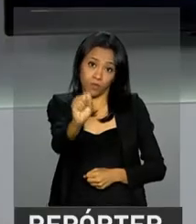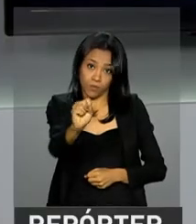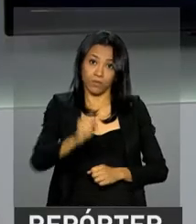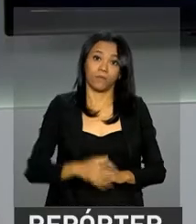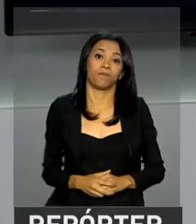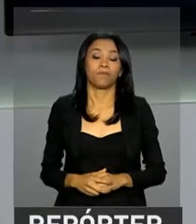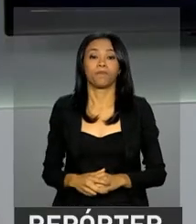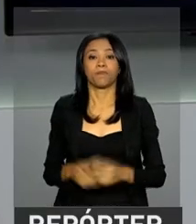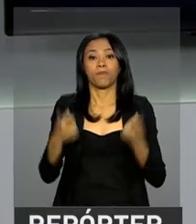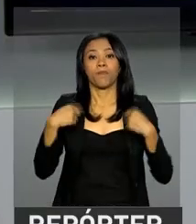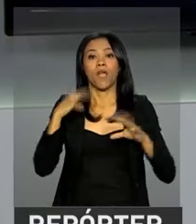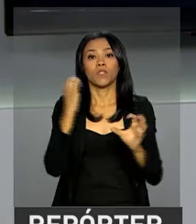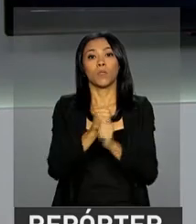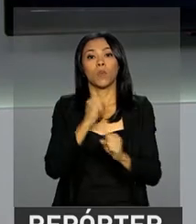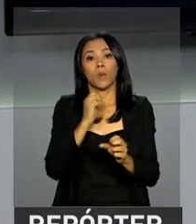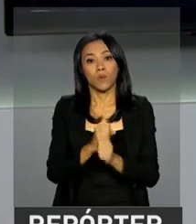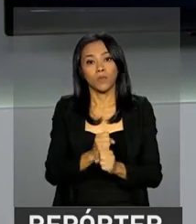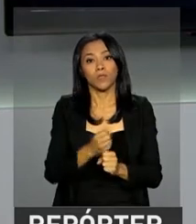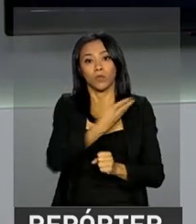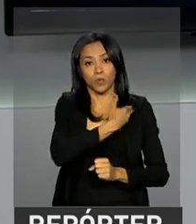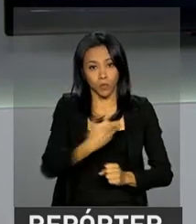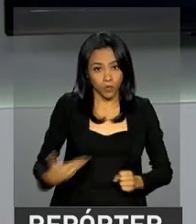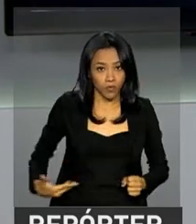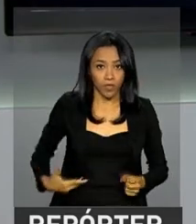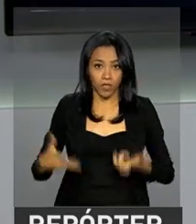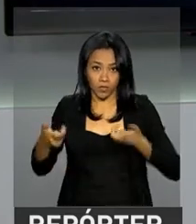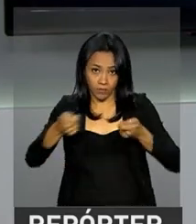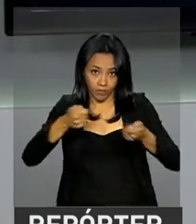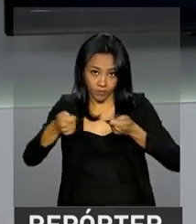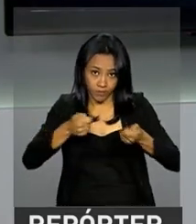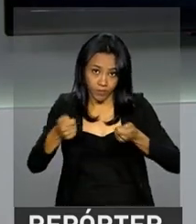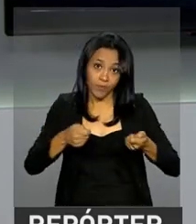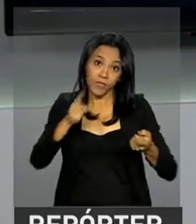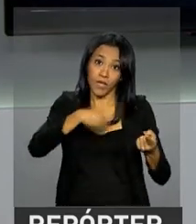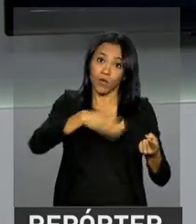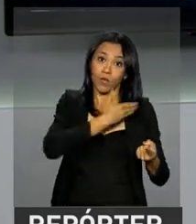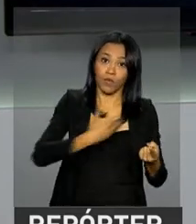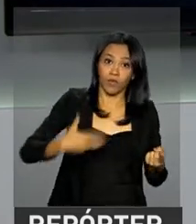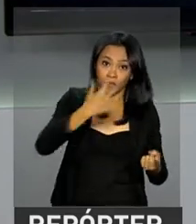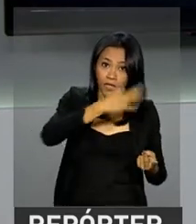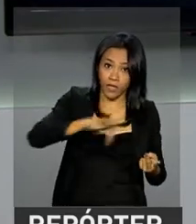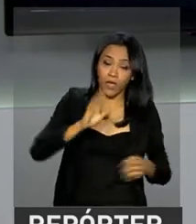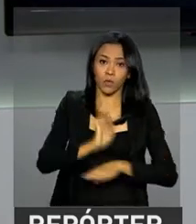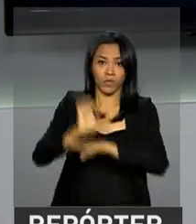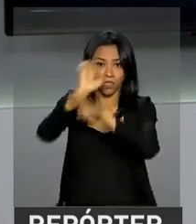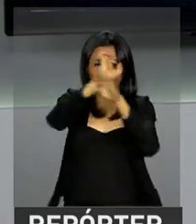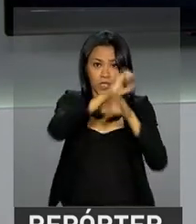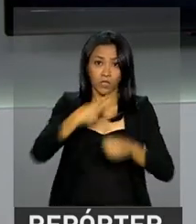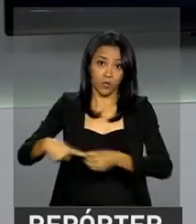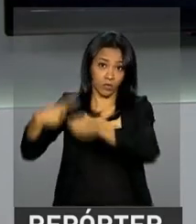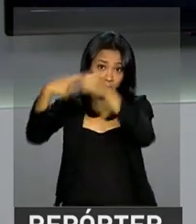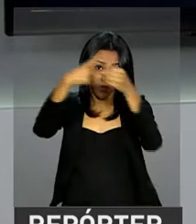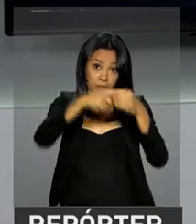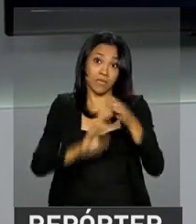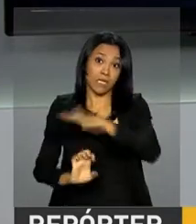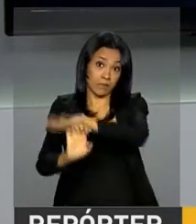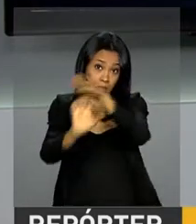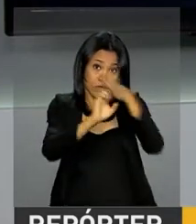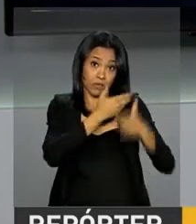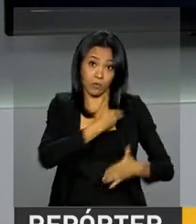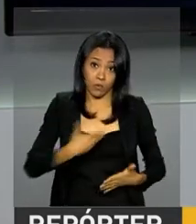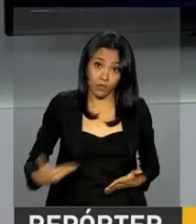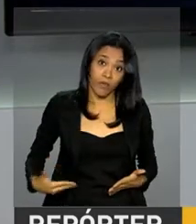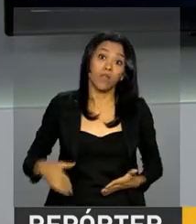as contas do setor público consolidado que inclui o governo federal os estados municípios e as empresas estatais registraram